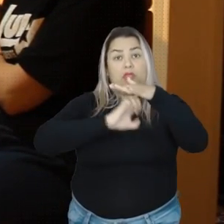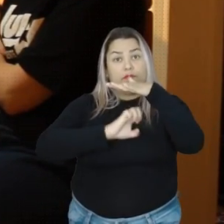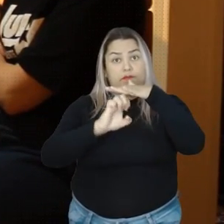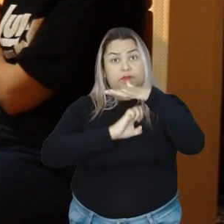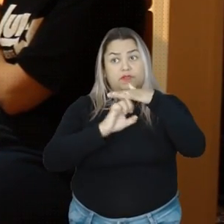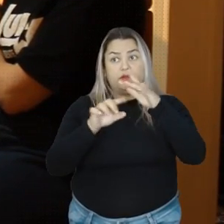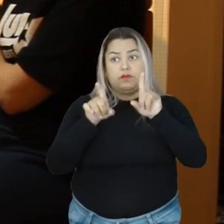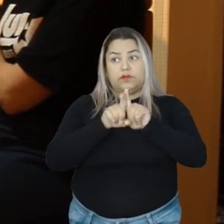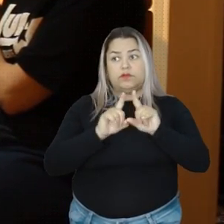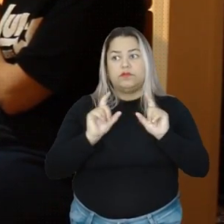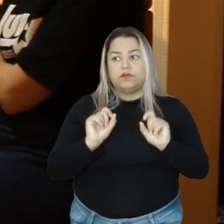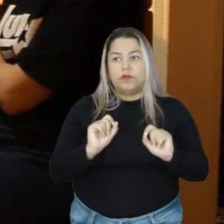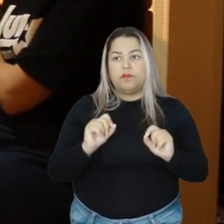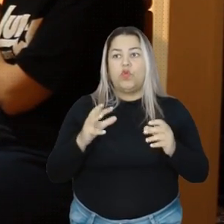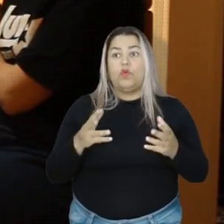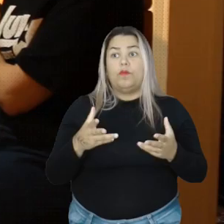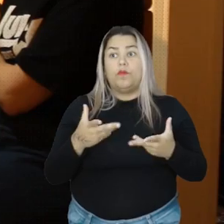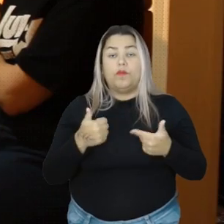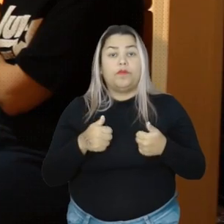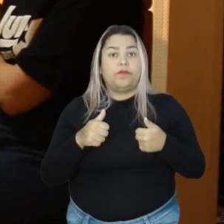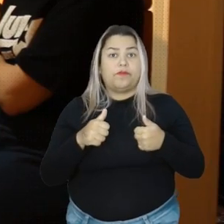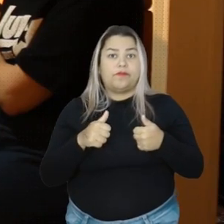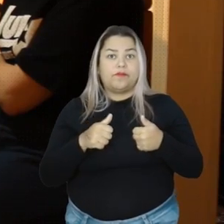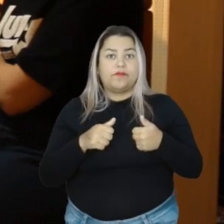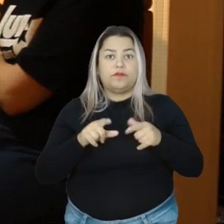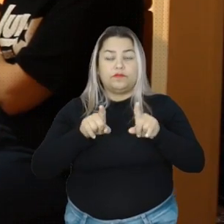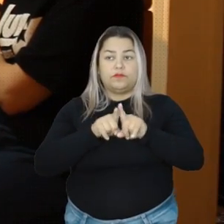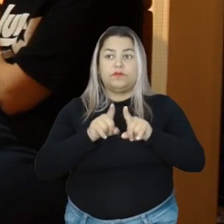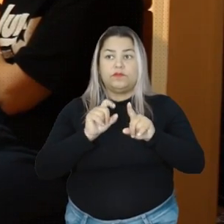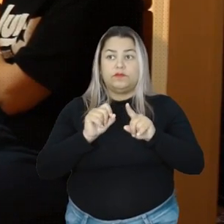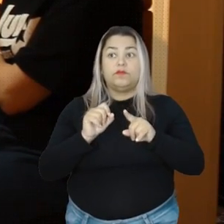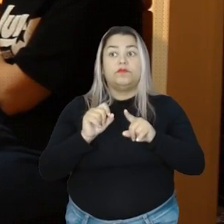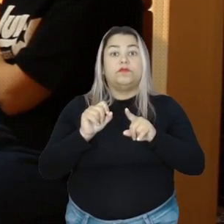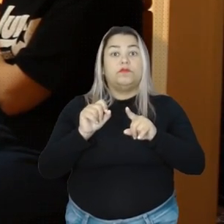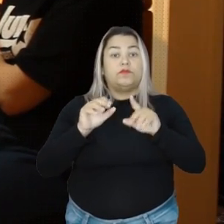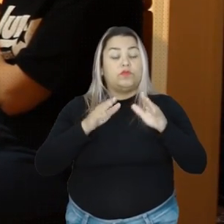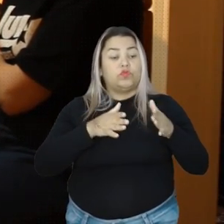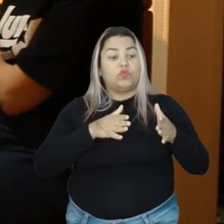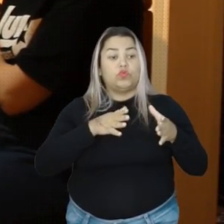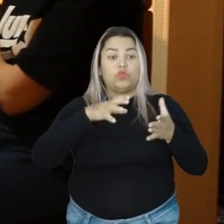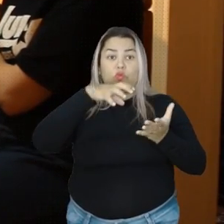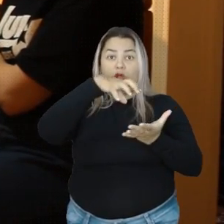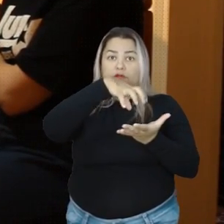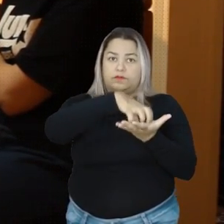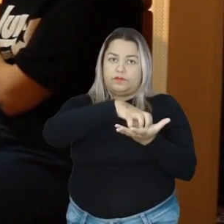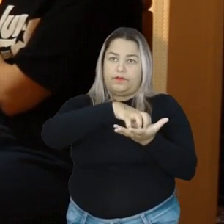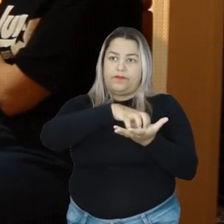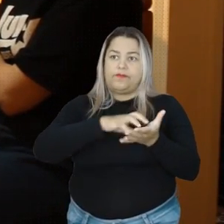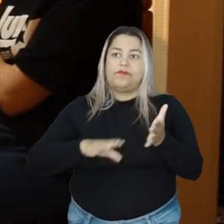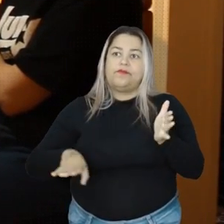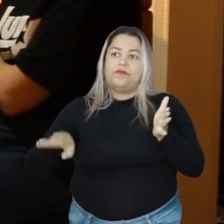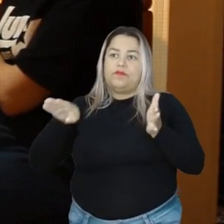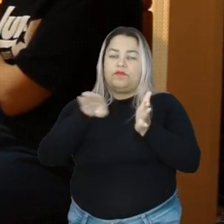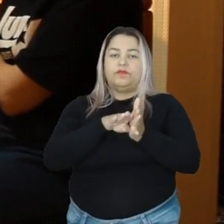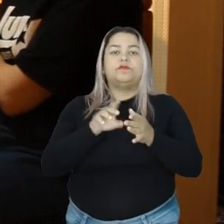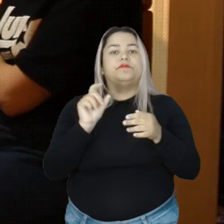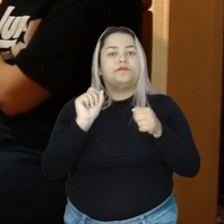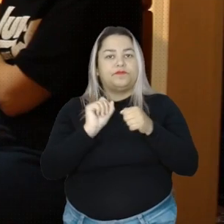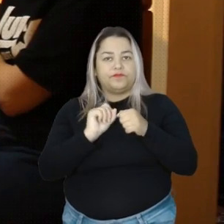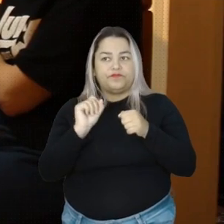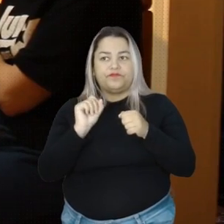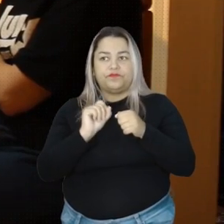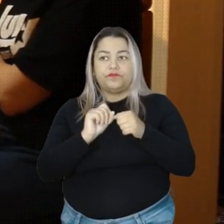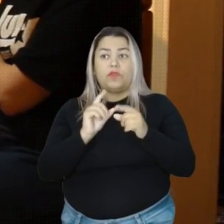um velho bancário, o senhor Antônio Luiz, foi na agência. Parece que ele soube que eu estava chegando lá, ele foi na agência